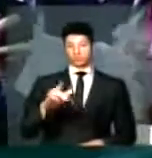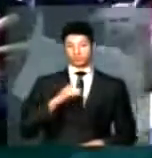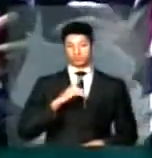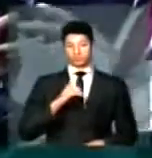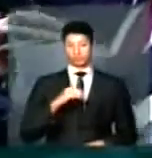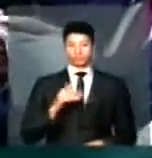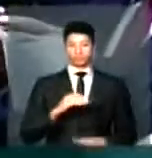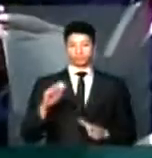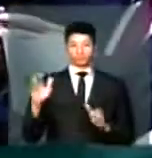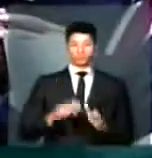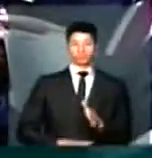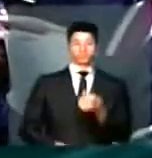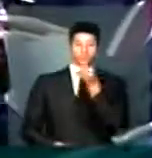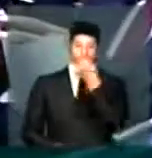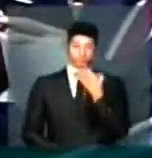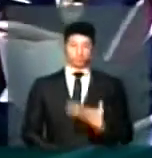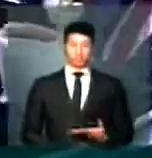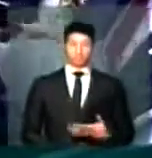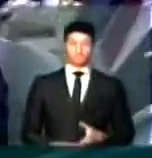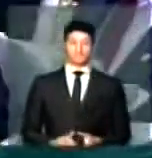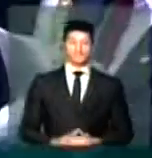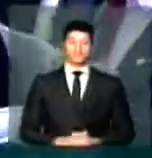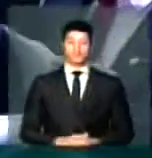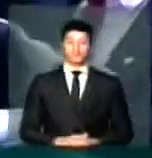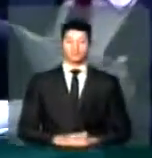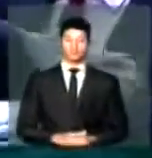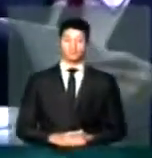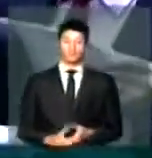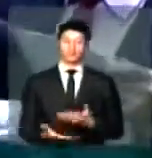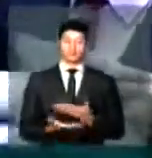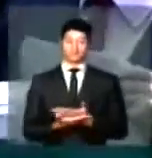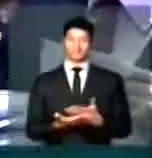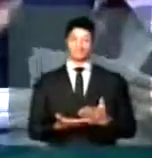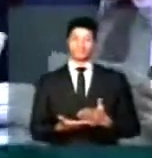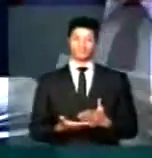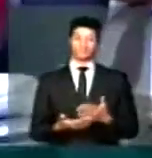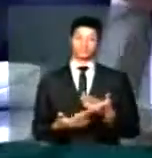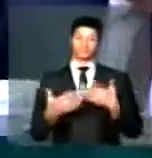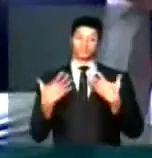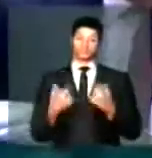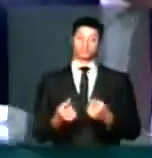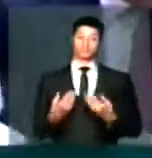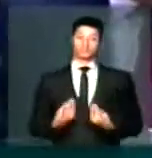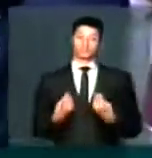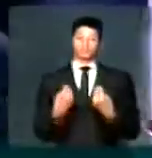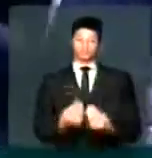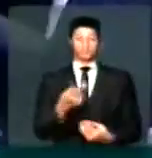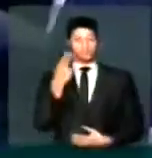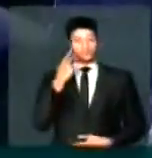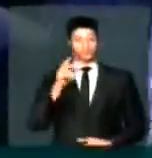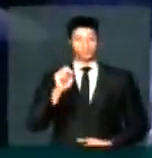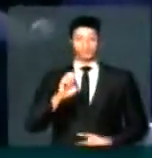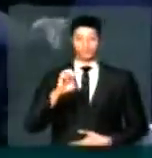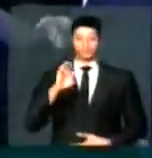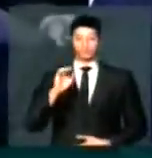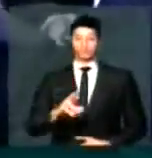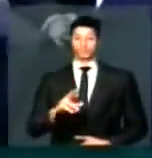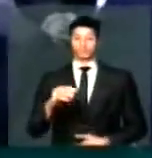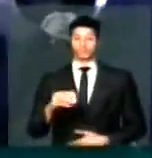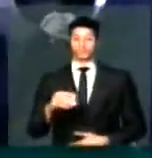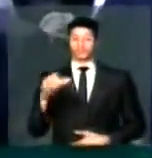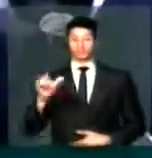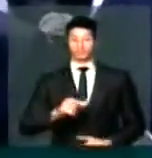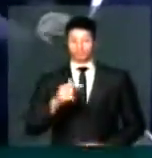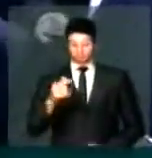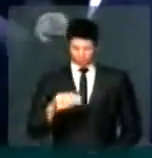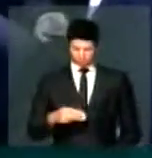haver repartição de benefícios. Começa por aí. Segundo, então nós vamos entregar para um setor de